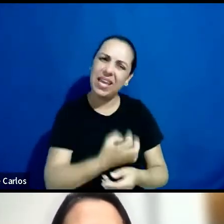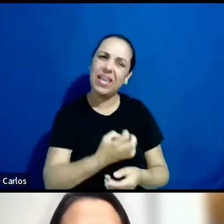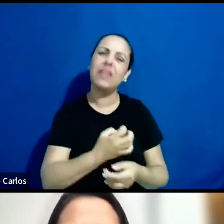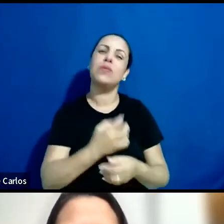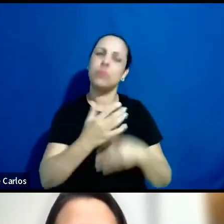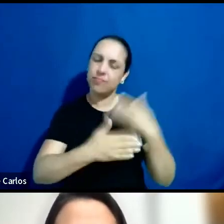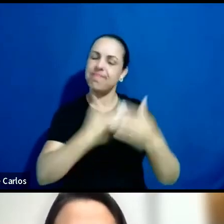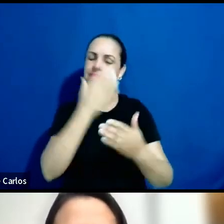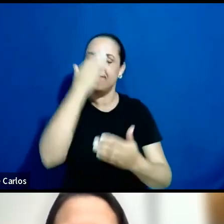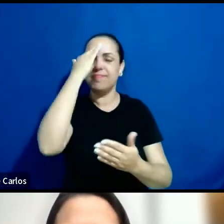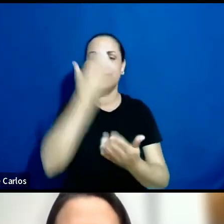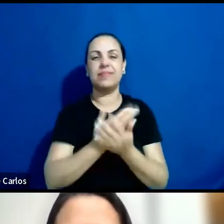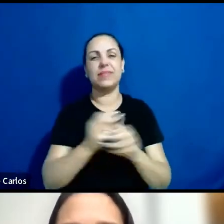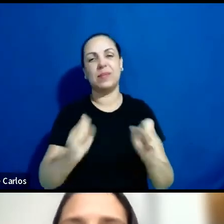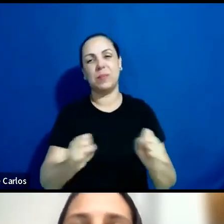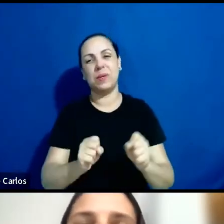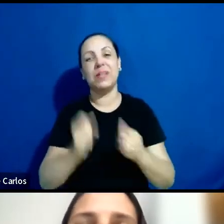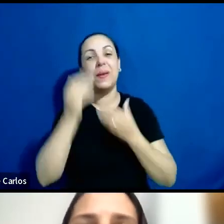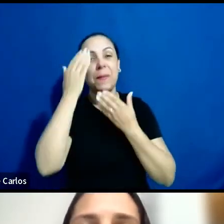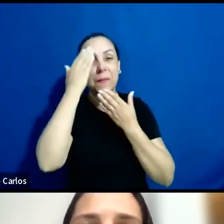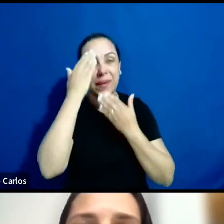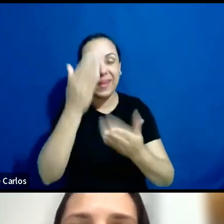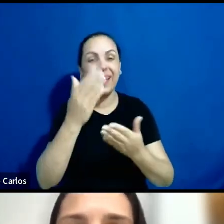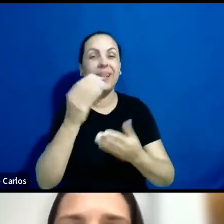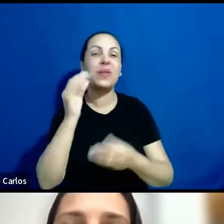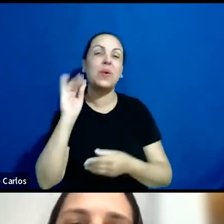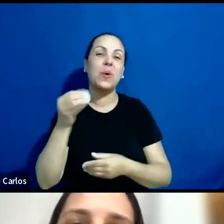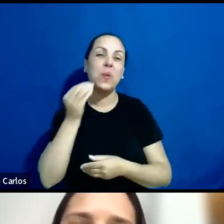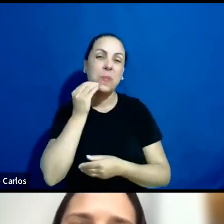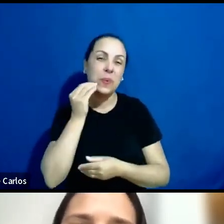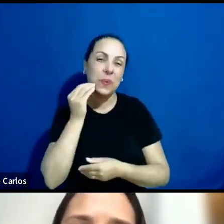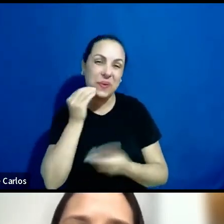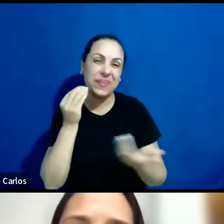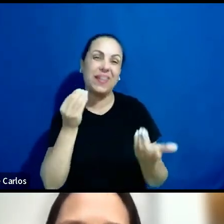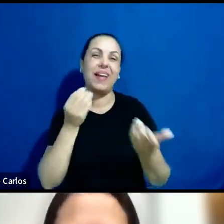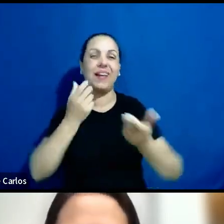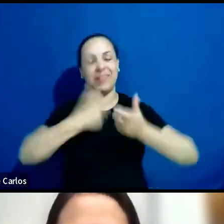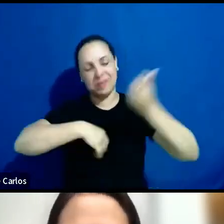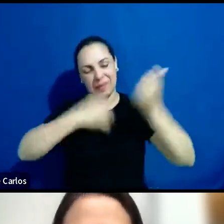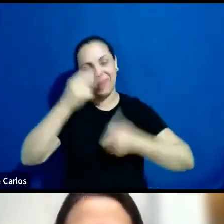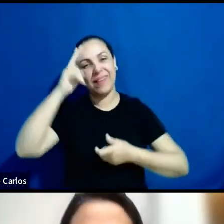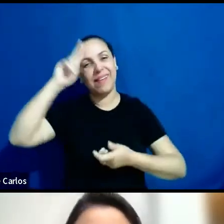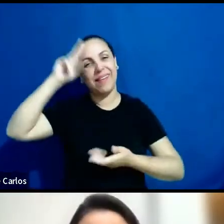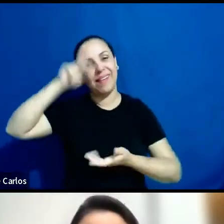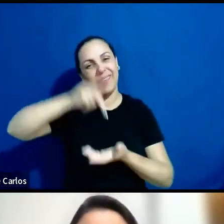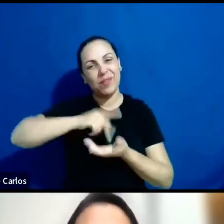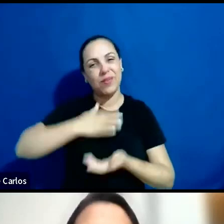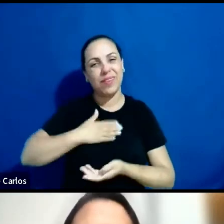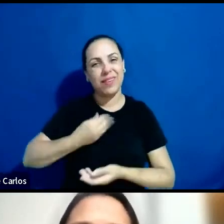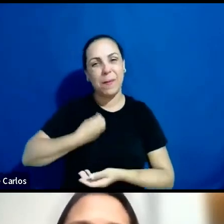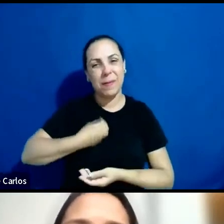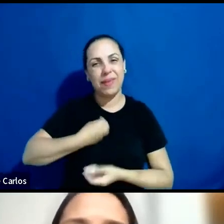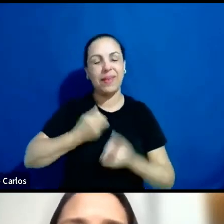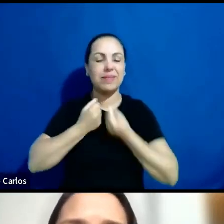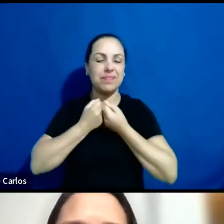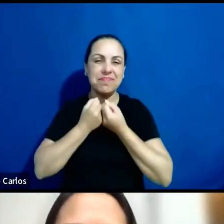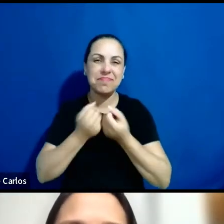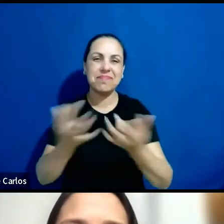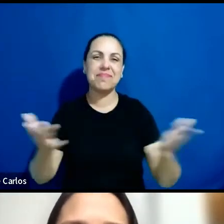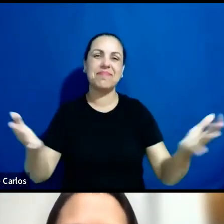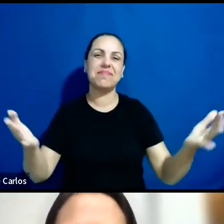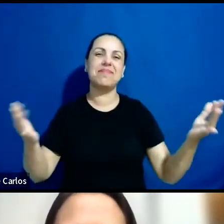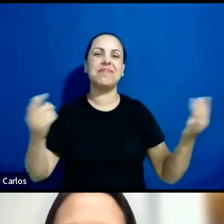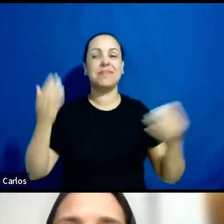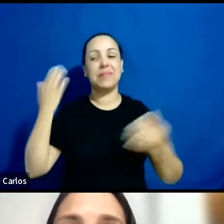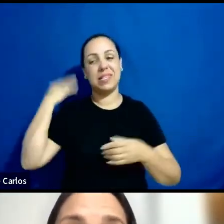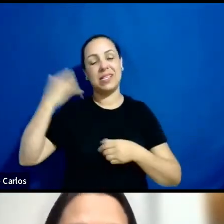Muito obrigada pela oportunidade de poder estar passando, né, os resultados que eu